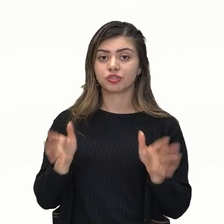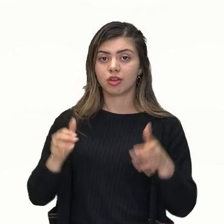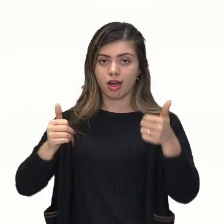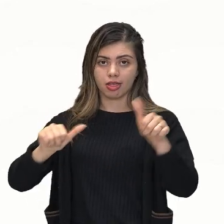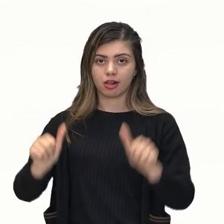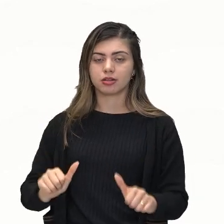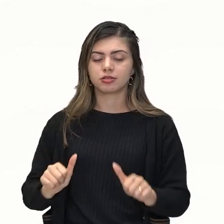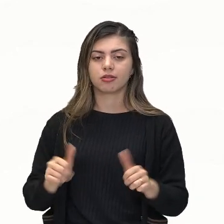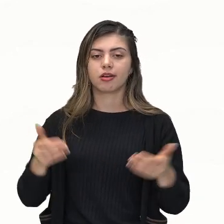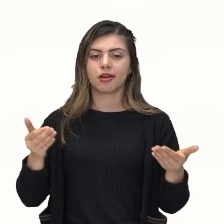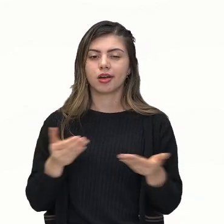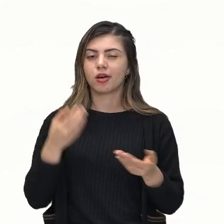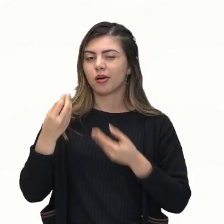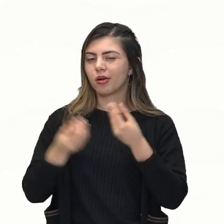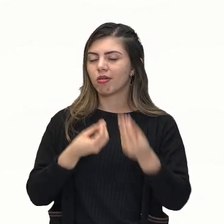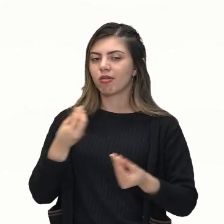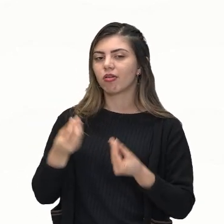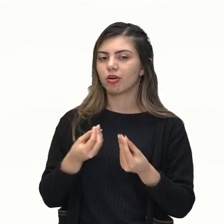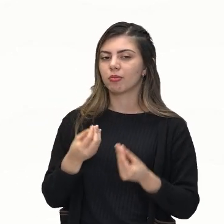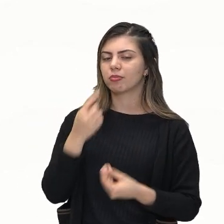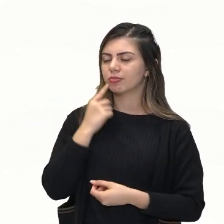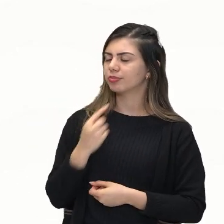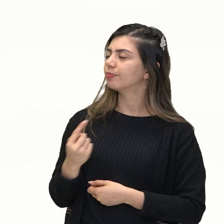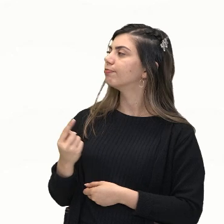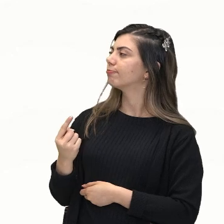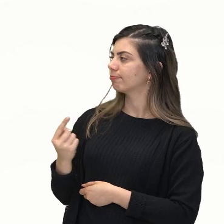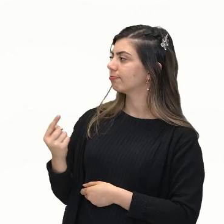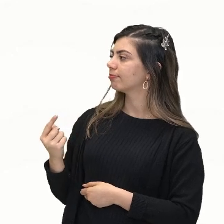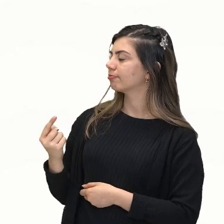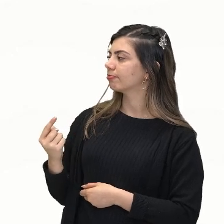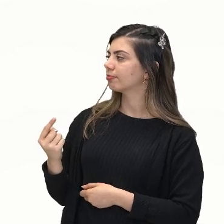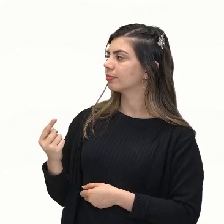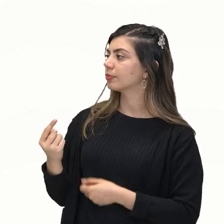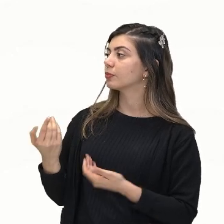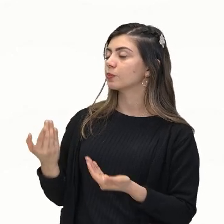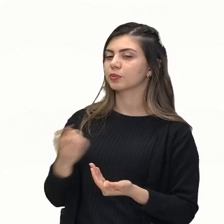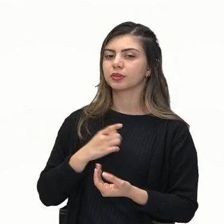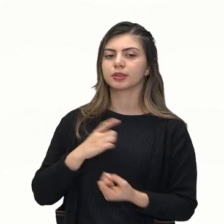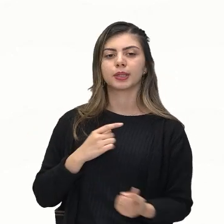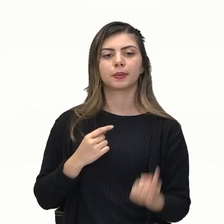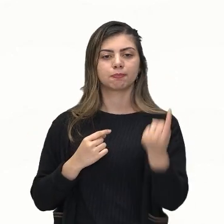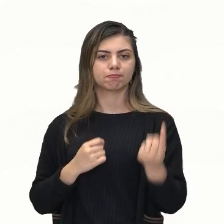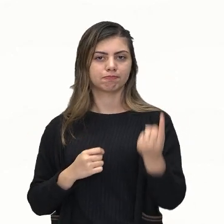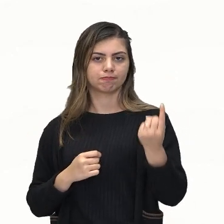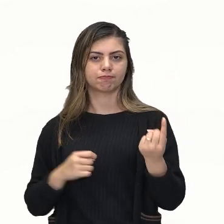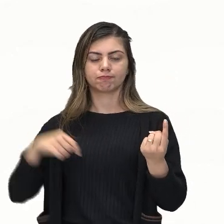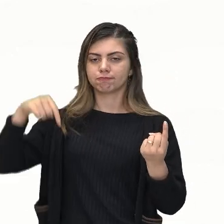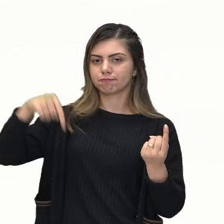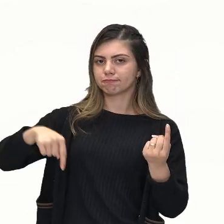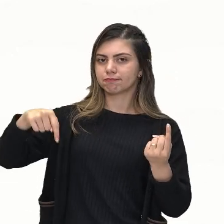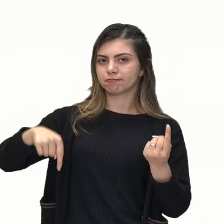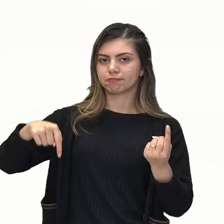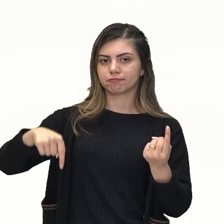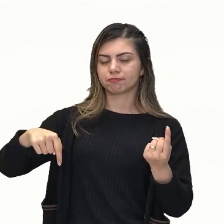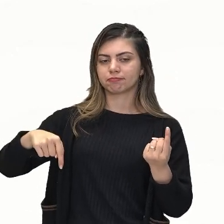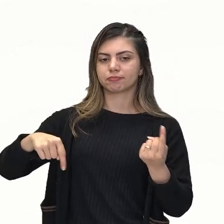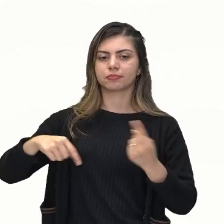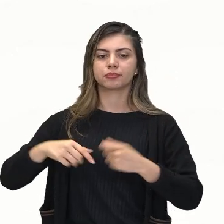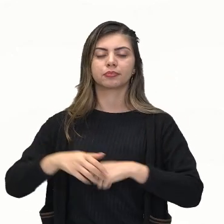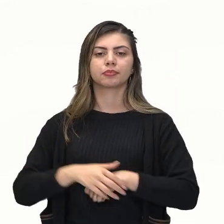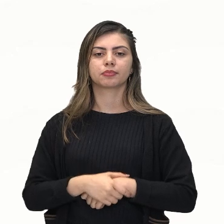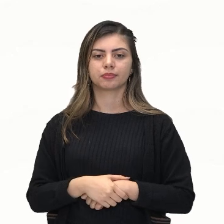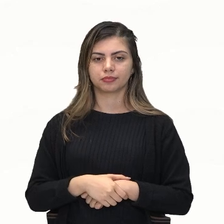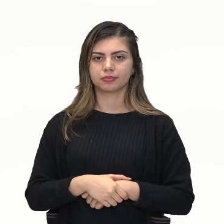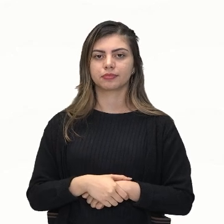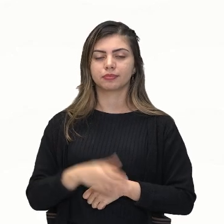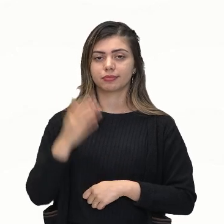você vai analisar as setas. Olha aí, ó. Uma seta está para cima, a outra seta está